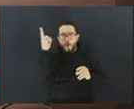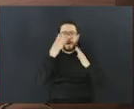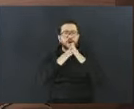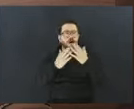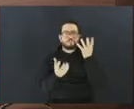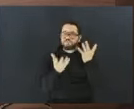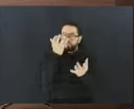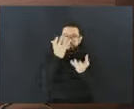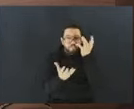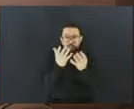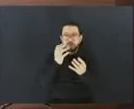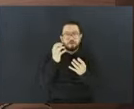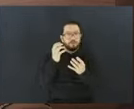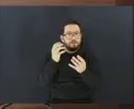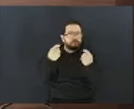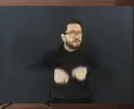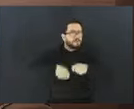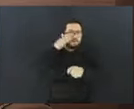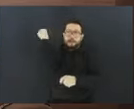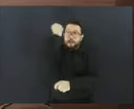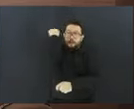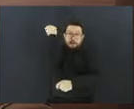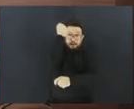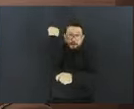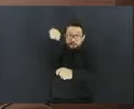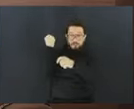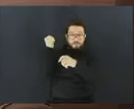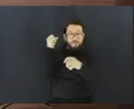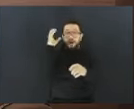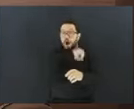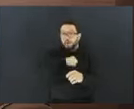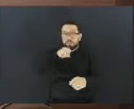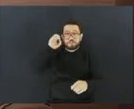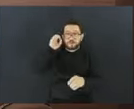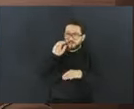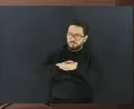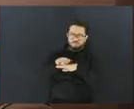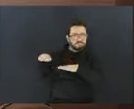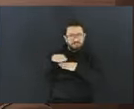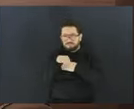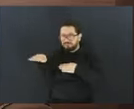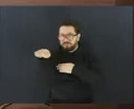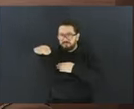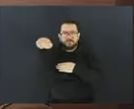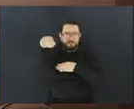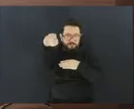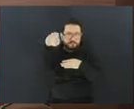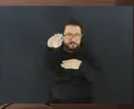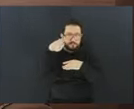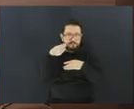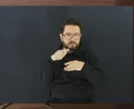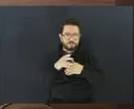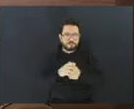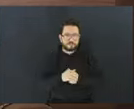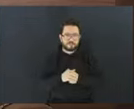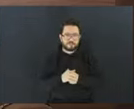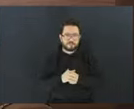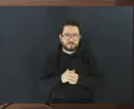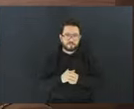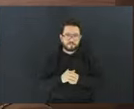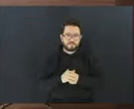toma toda a casa. Né? Então, quanto antes o bombeiro chegar, né? Eu não me refiro ao caso que o senhor está